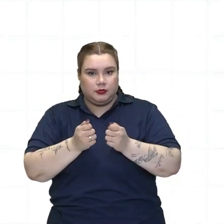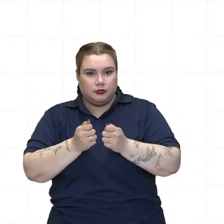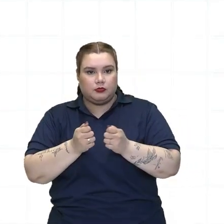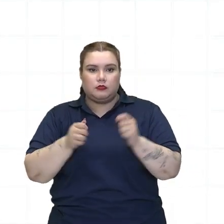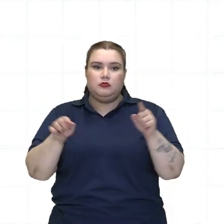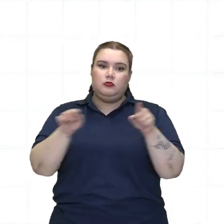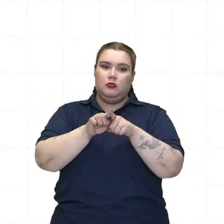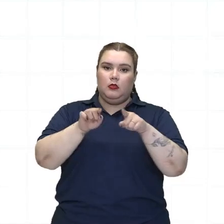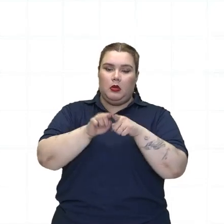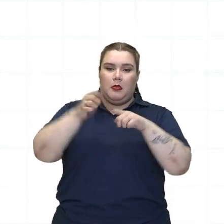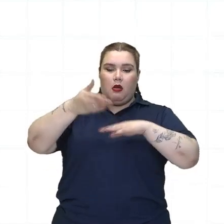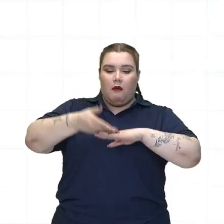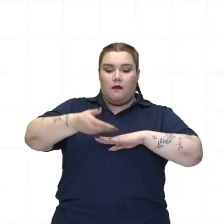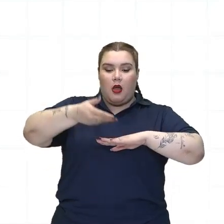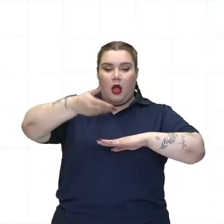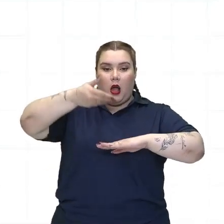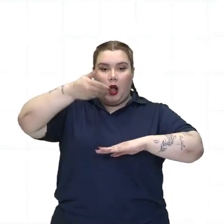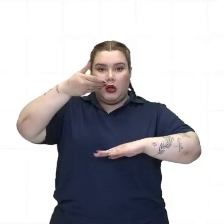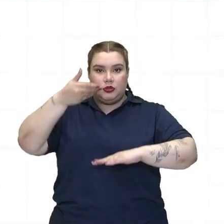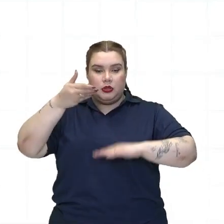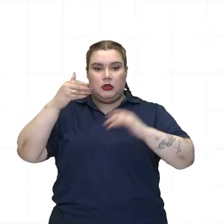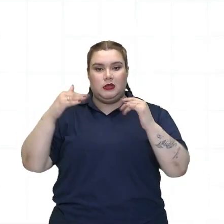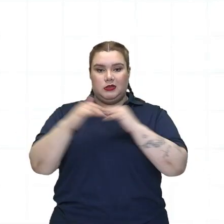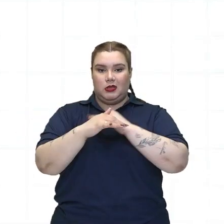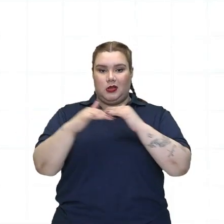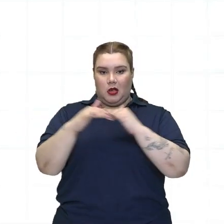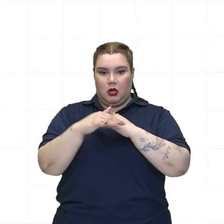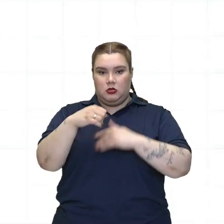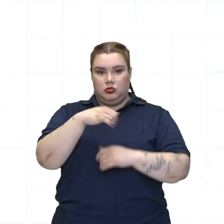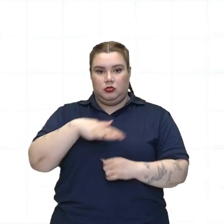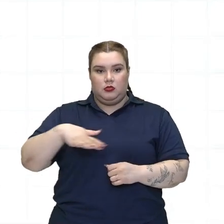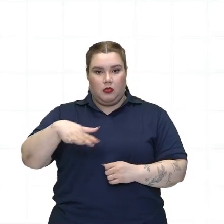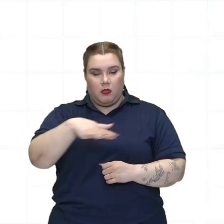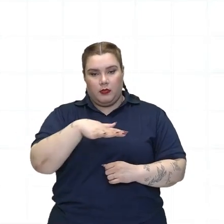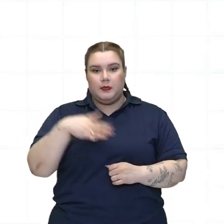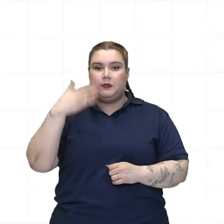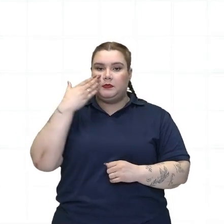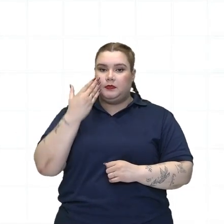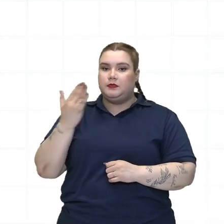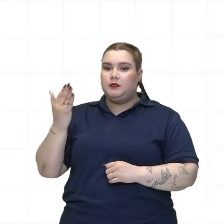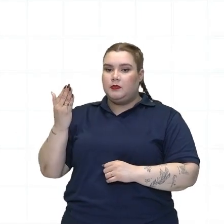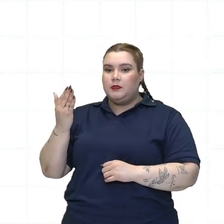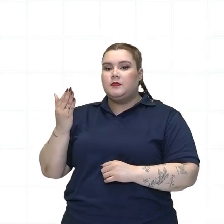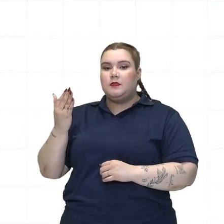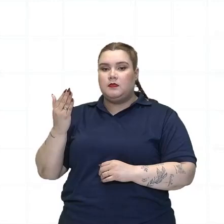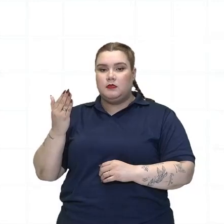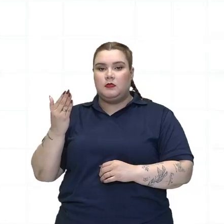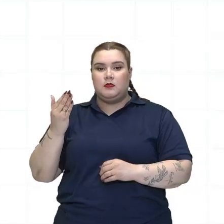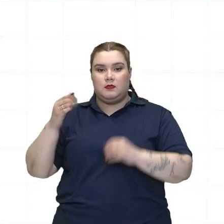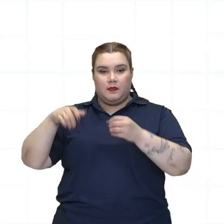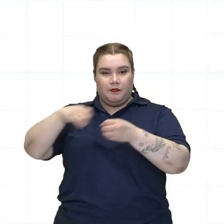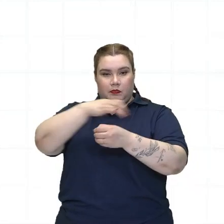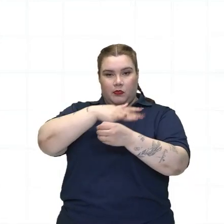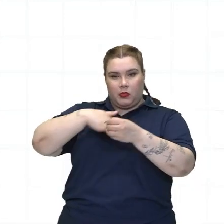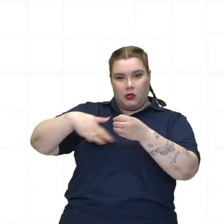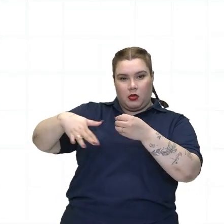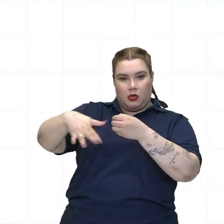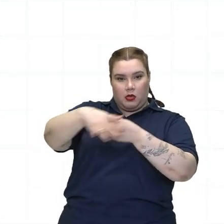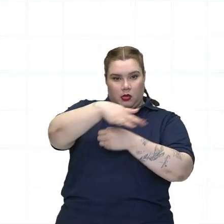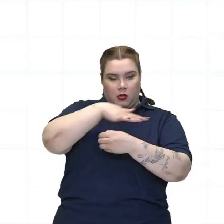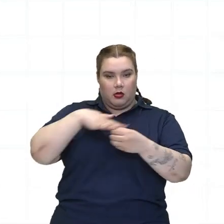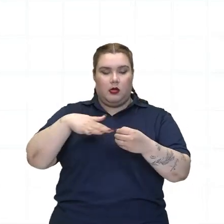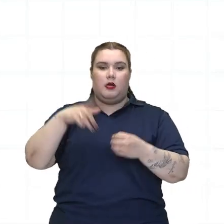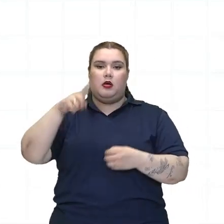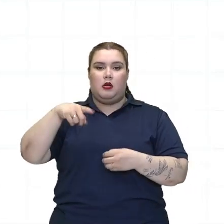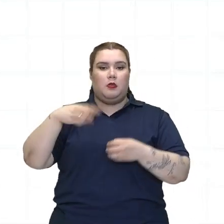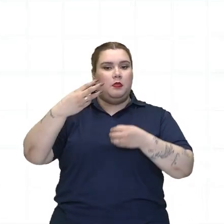automaticamente do município de Rio Preto da Eva, tá? Então, vocês estão vendo aí tudo isso ao redor aí do Cristo,